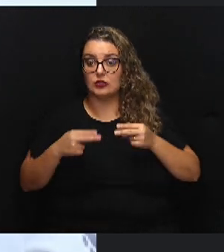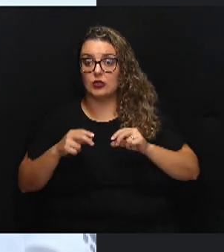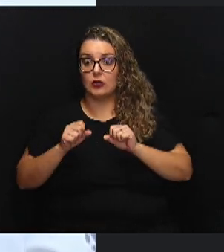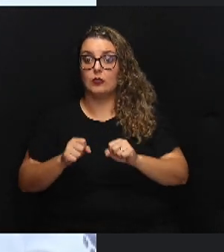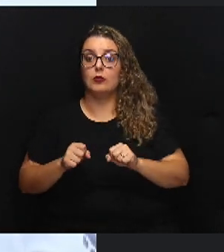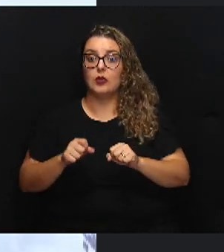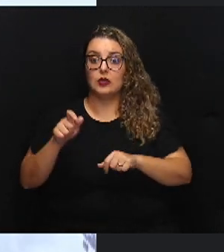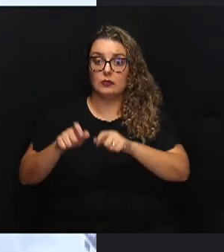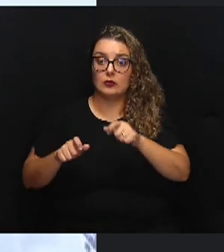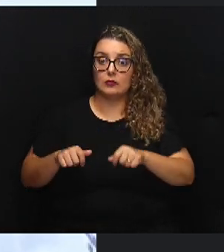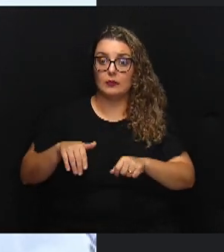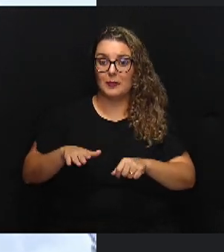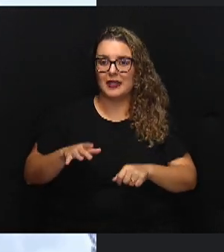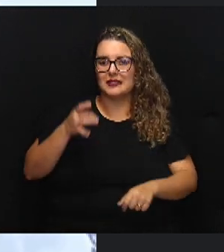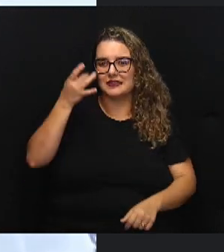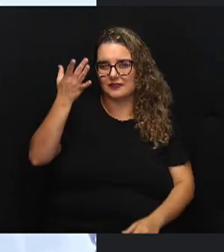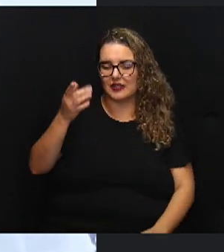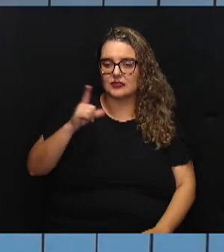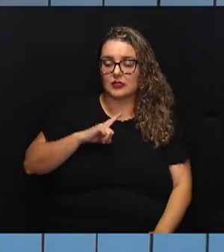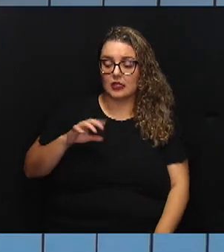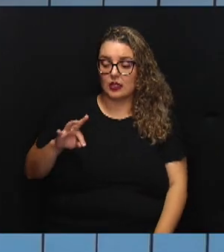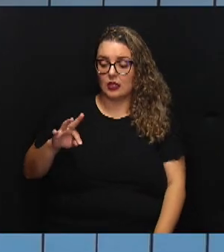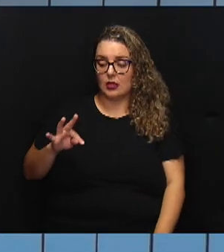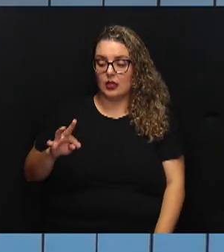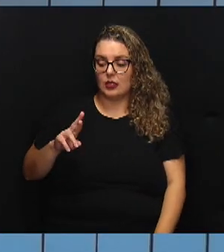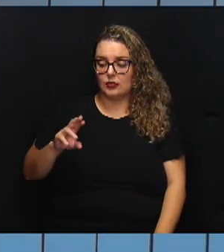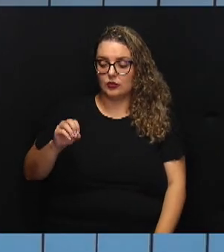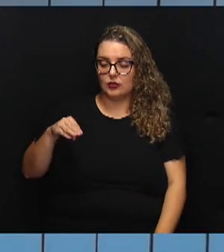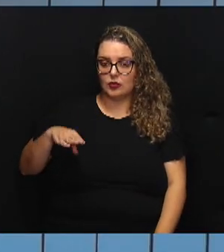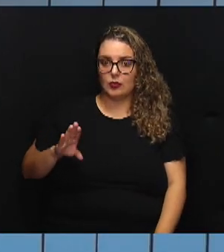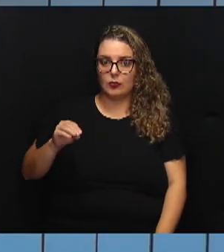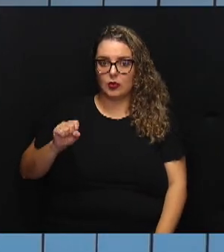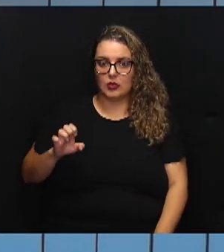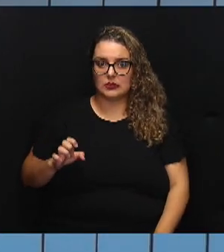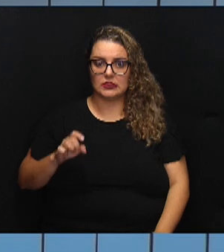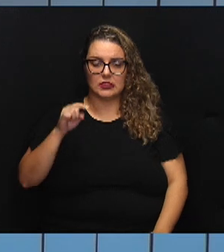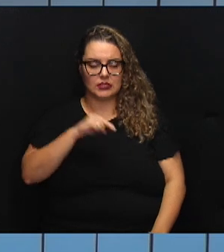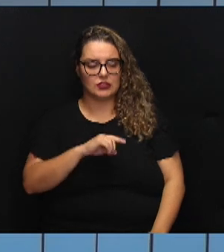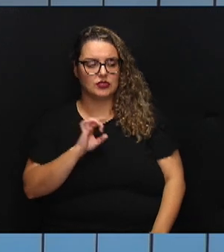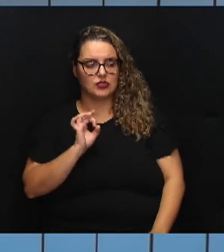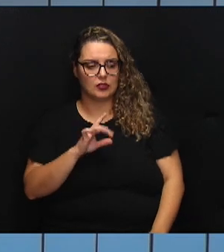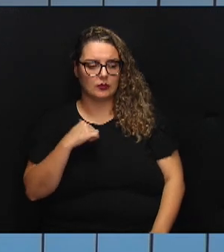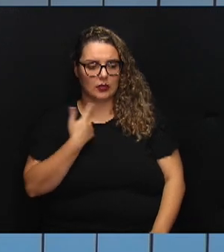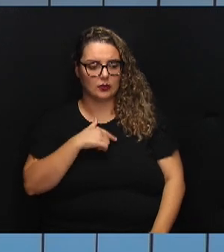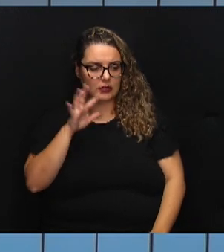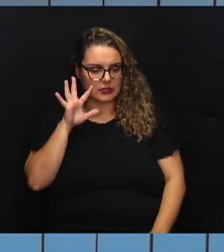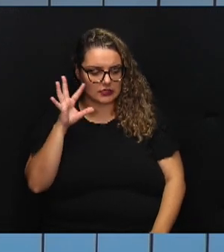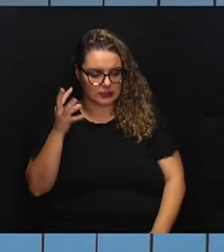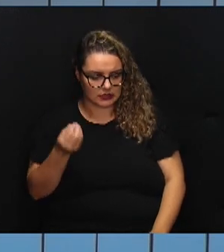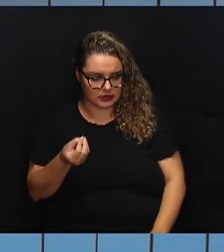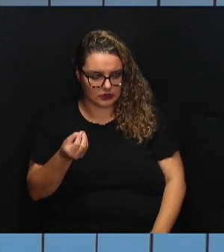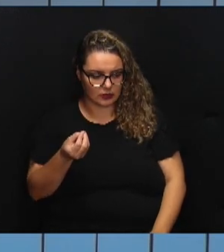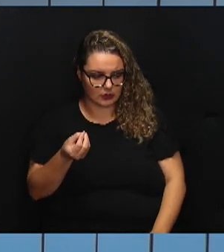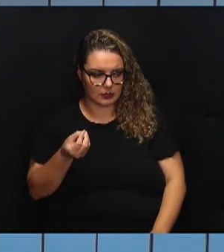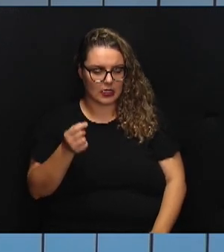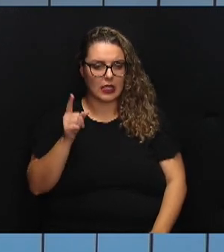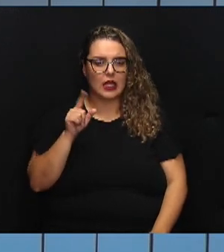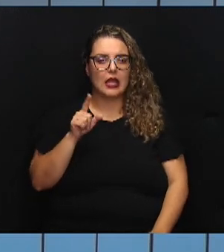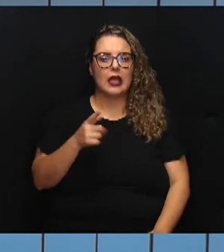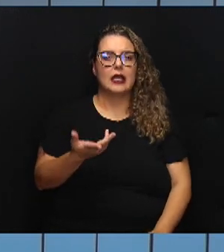pessoa mais propensa a ter trombose. E essa trombose, só para a gente esclarecer, seria